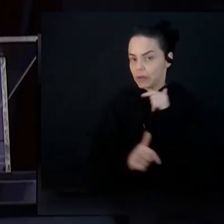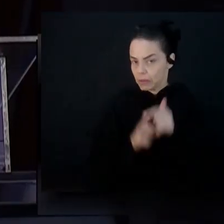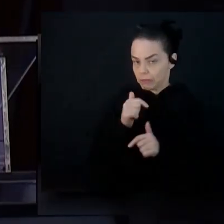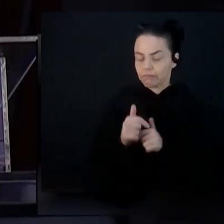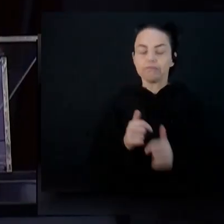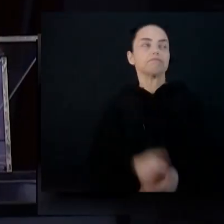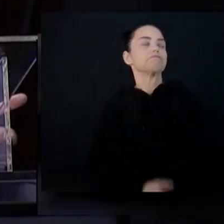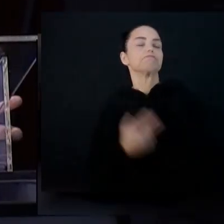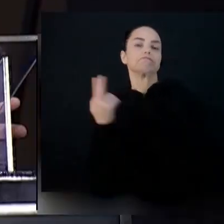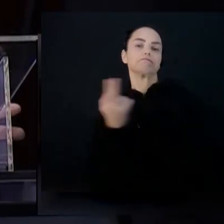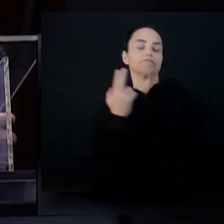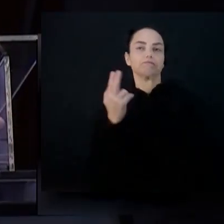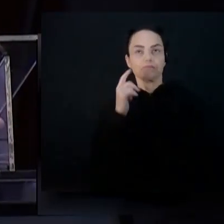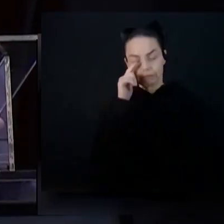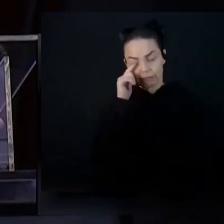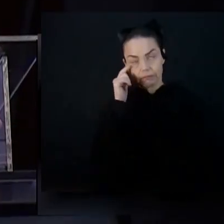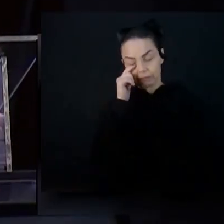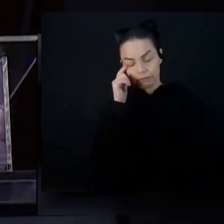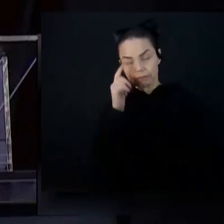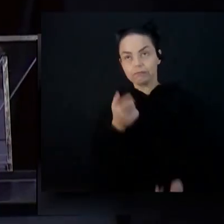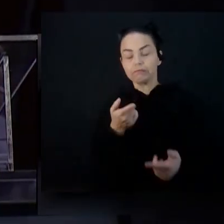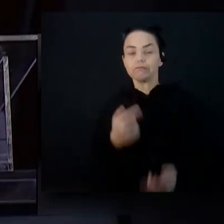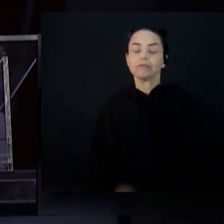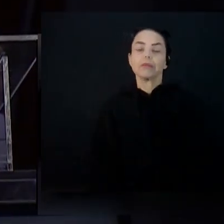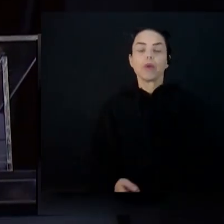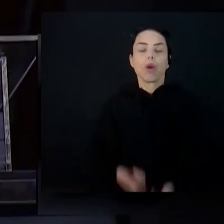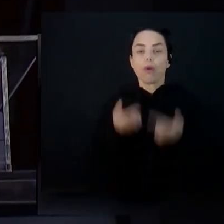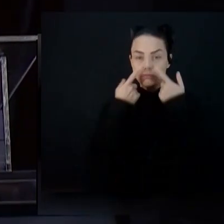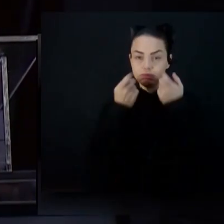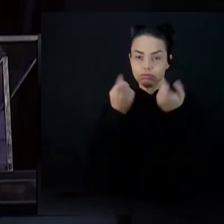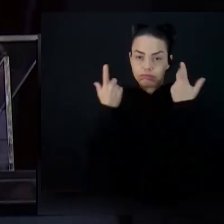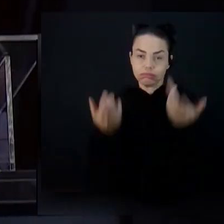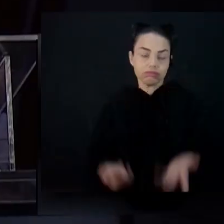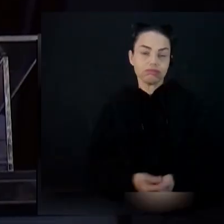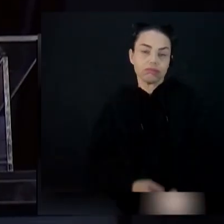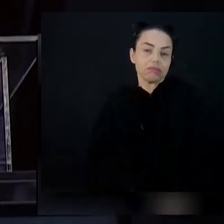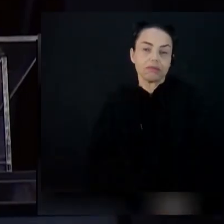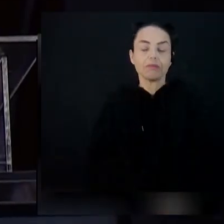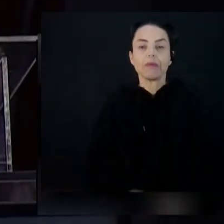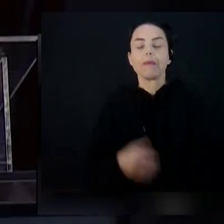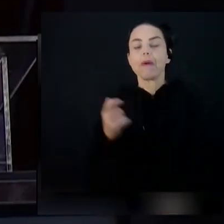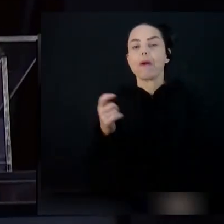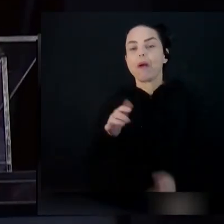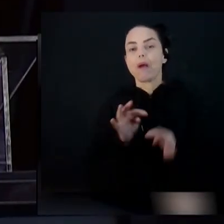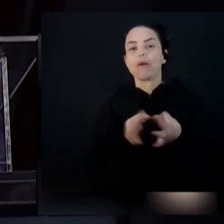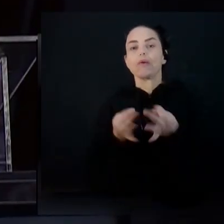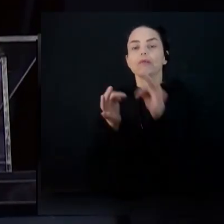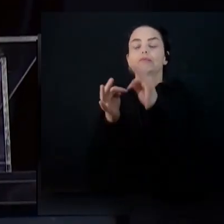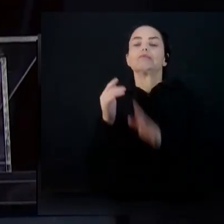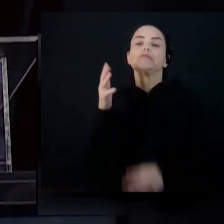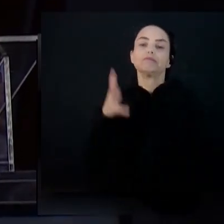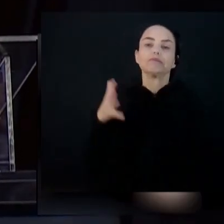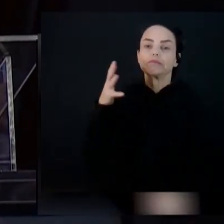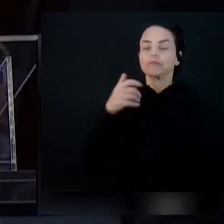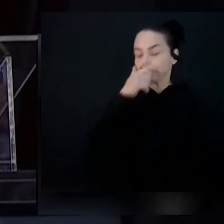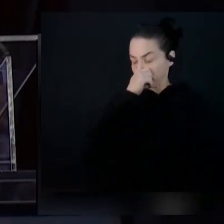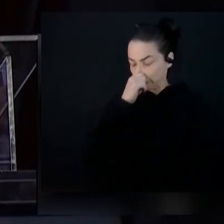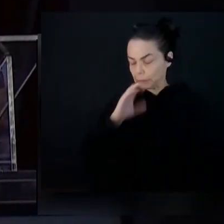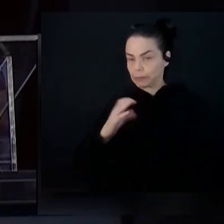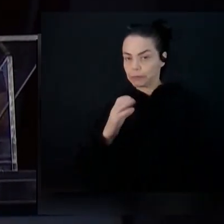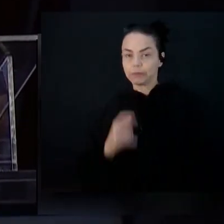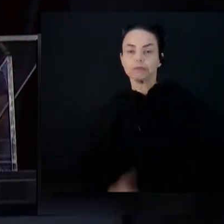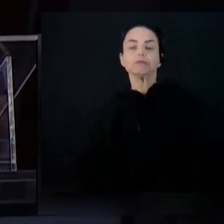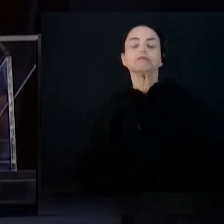gente fechar os olhos para a tecnologia. E foi um cientista do trabalho dar uma palestra e ele falou que a